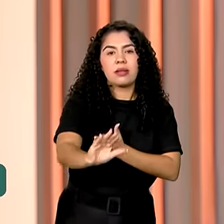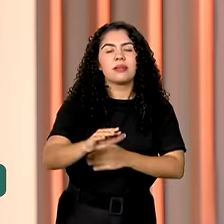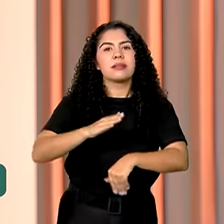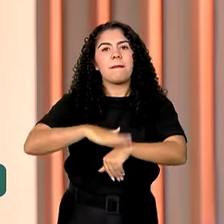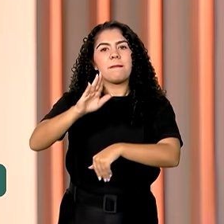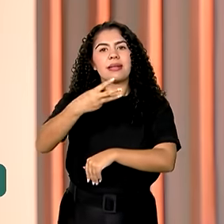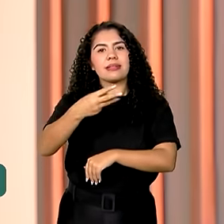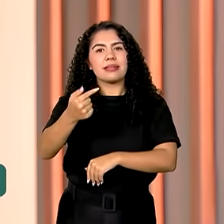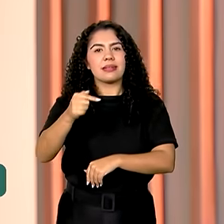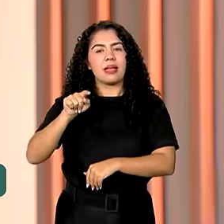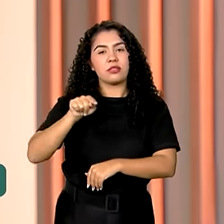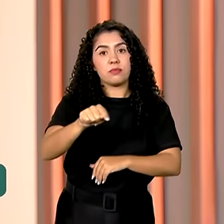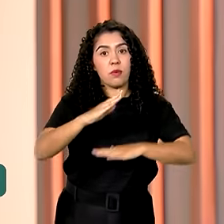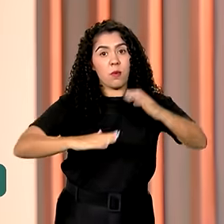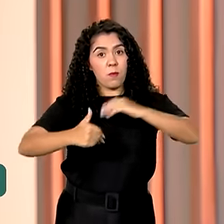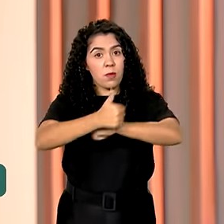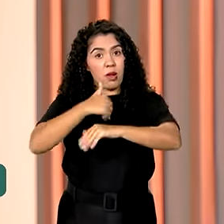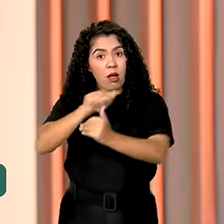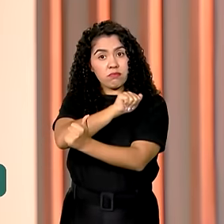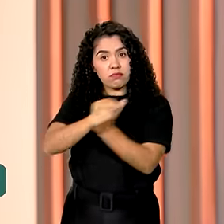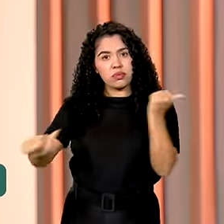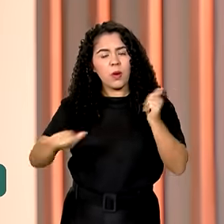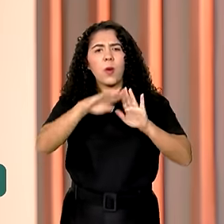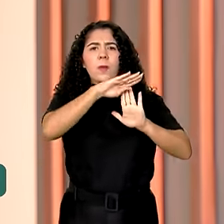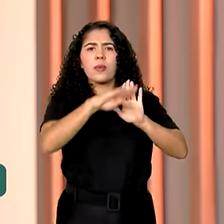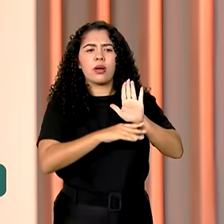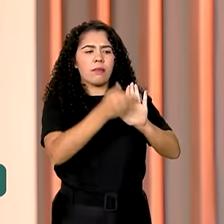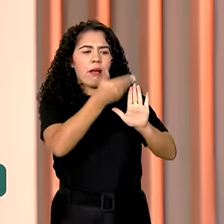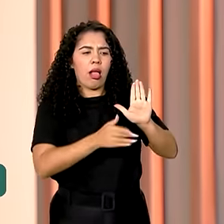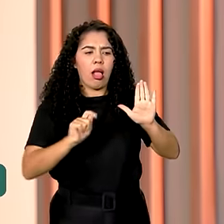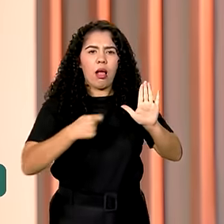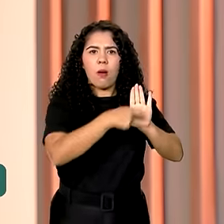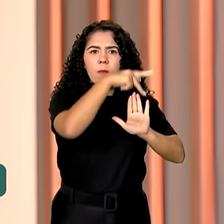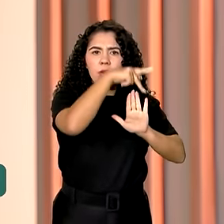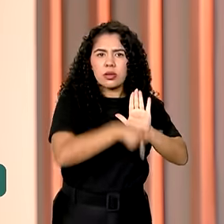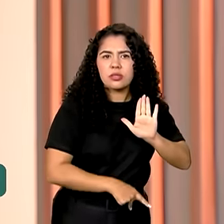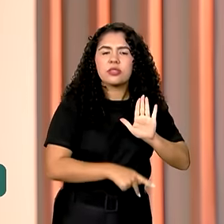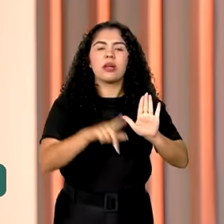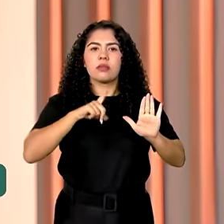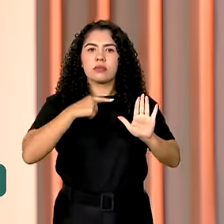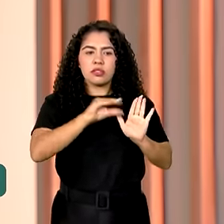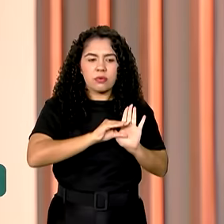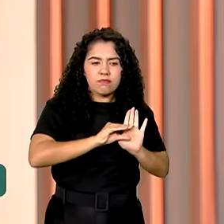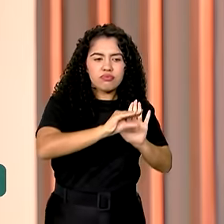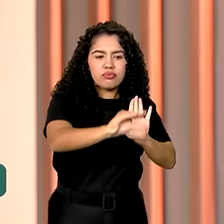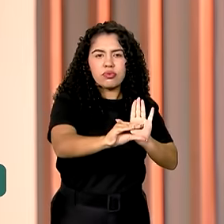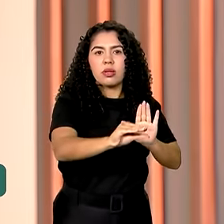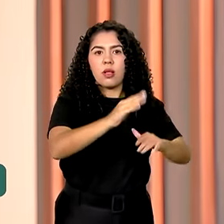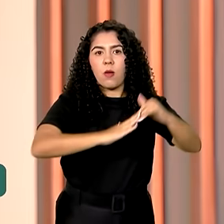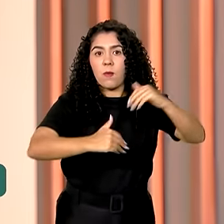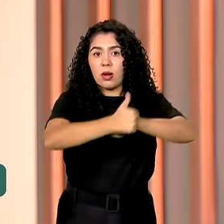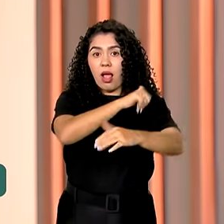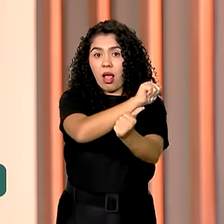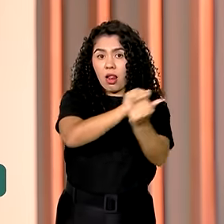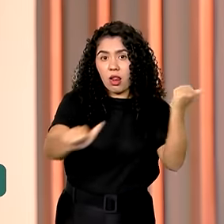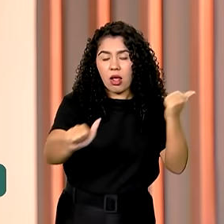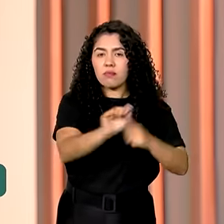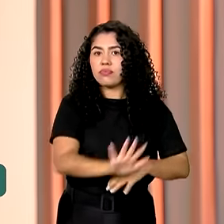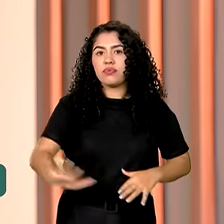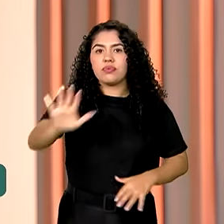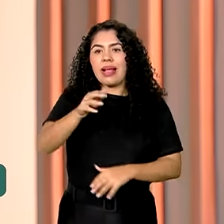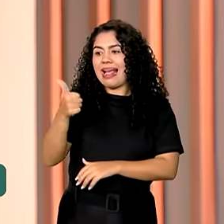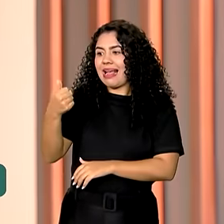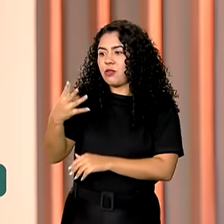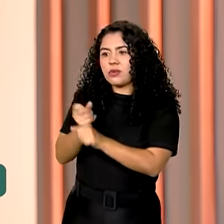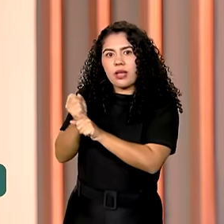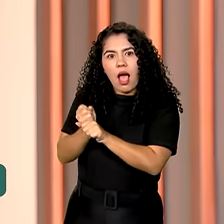37 mil atletas. O programa é o maior projeto de patrocínio individual de esportistas do planeta e depois de 14 anos